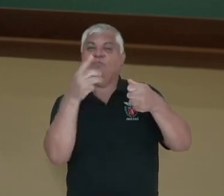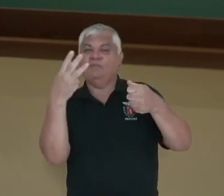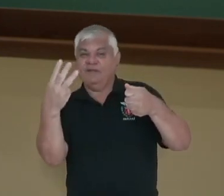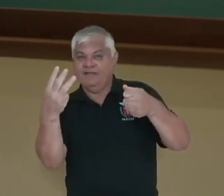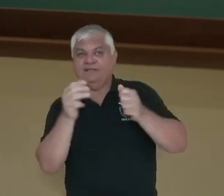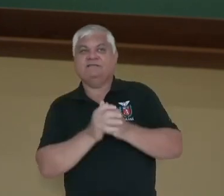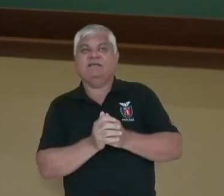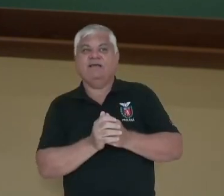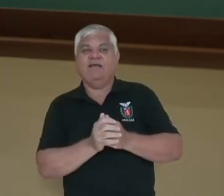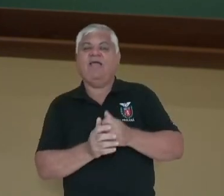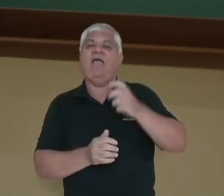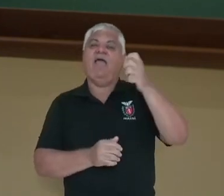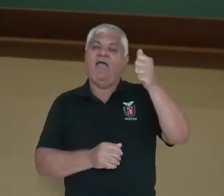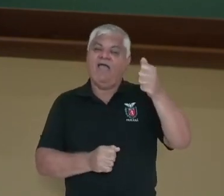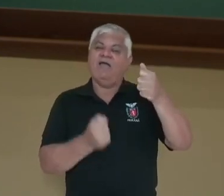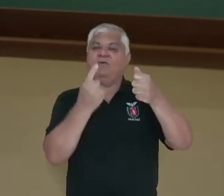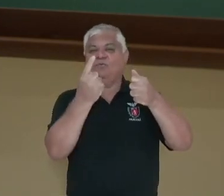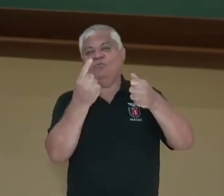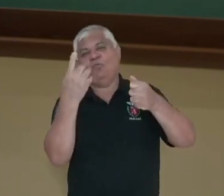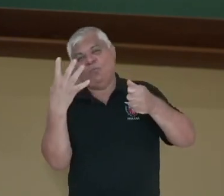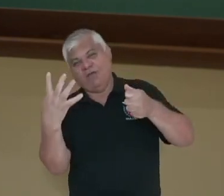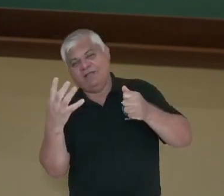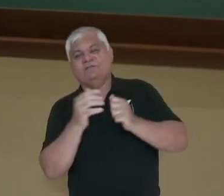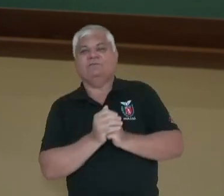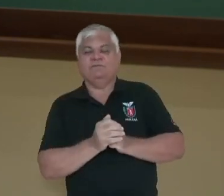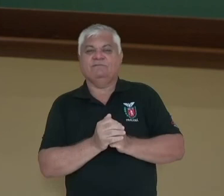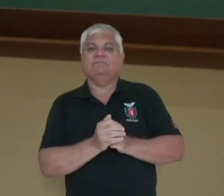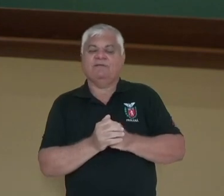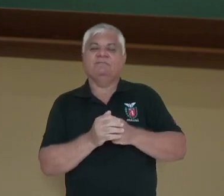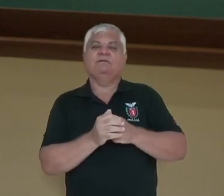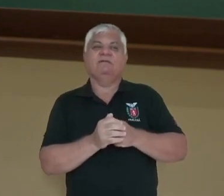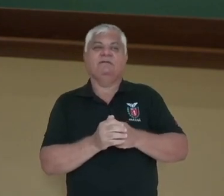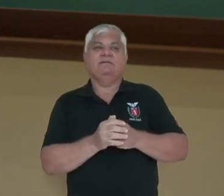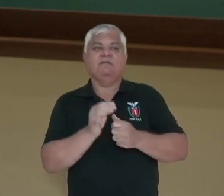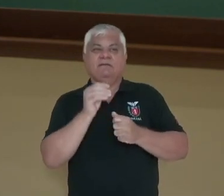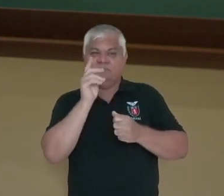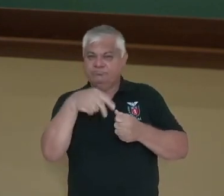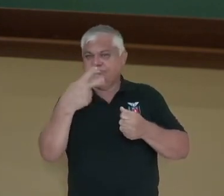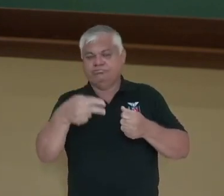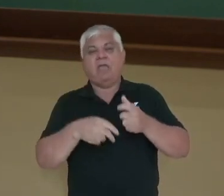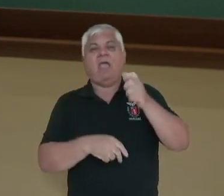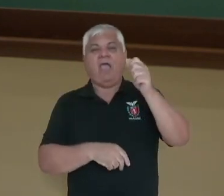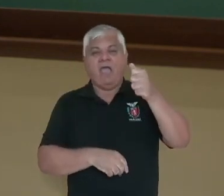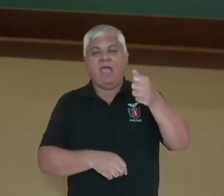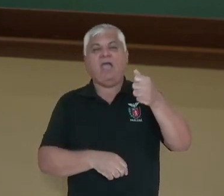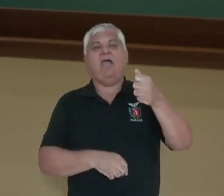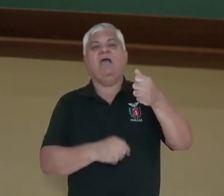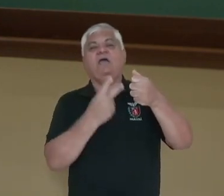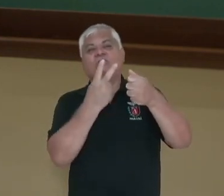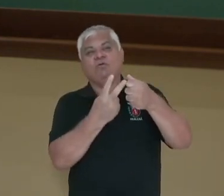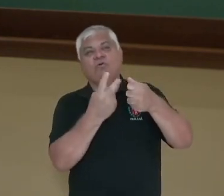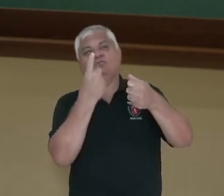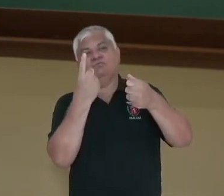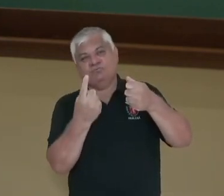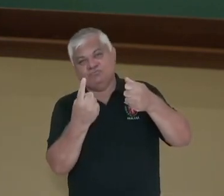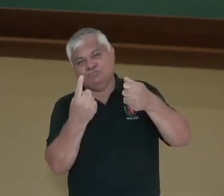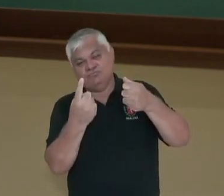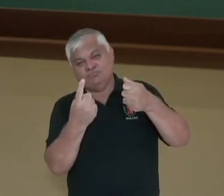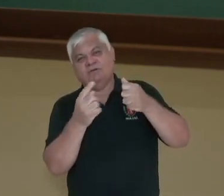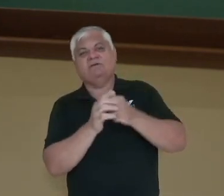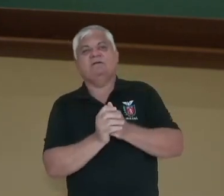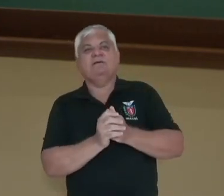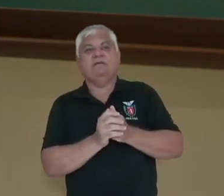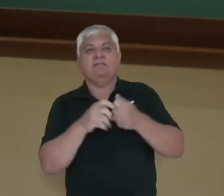terceira coluna. A14, primeira linha, quarta coluna. Aqui, pessoal, como ela precisa ter 2 linhas e